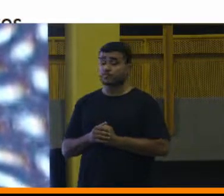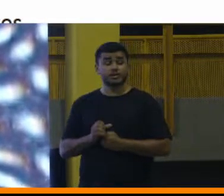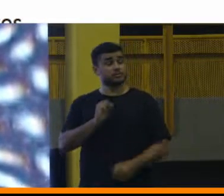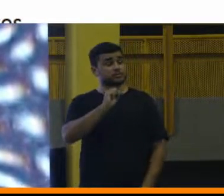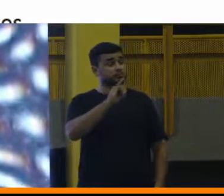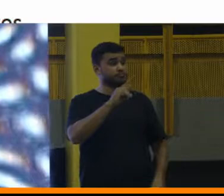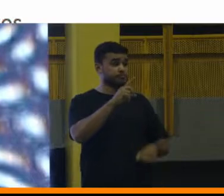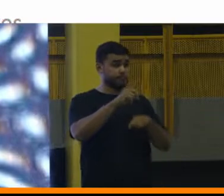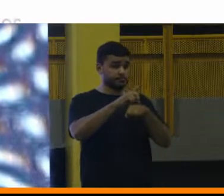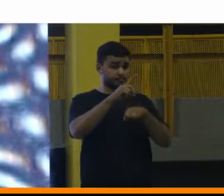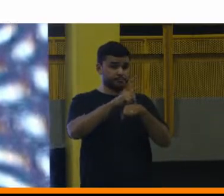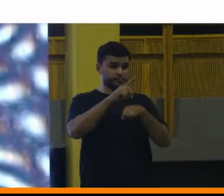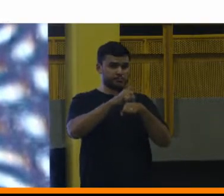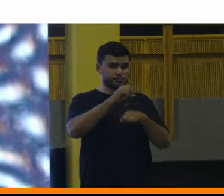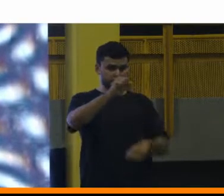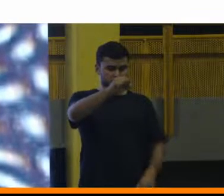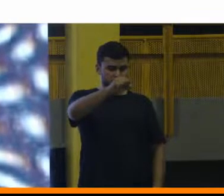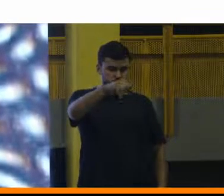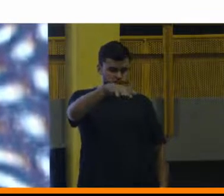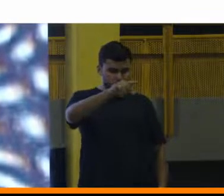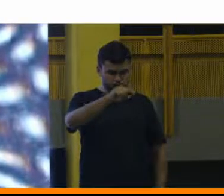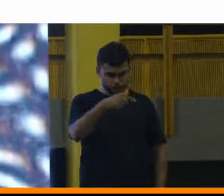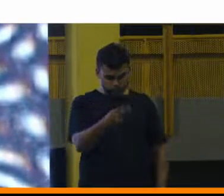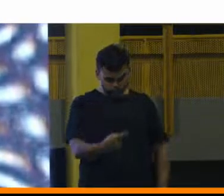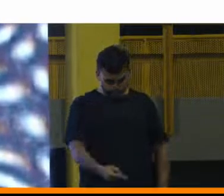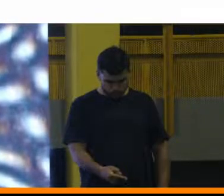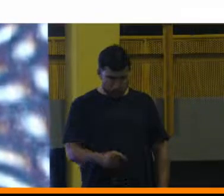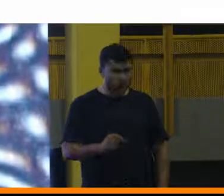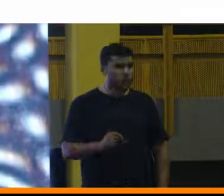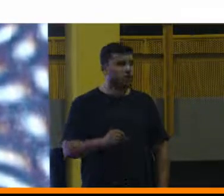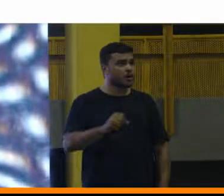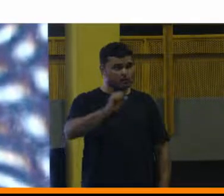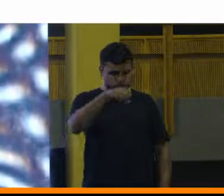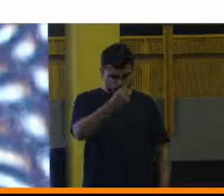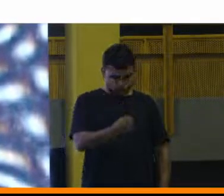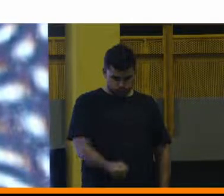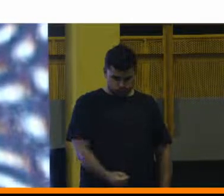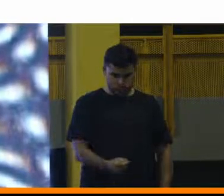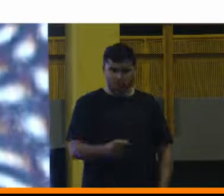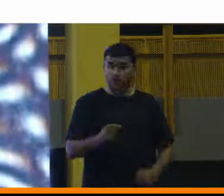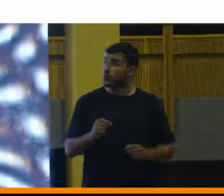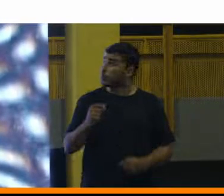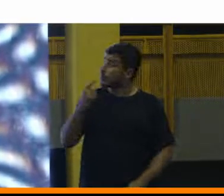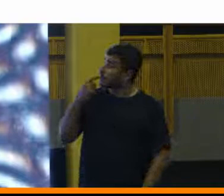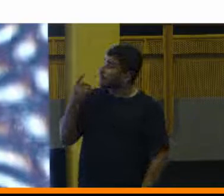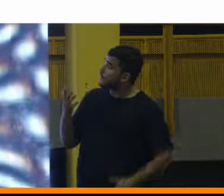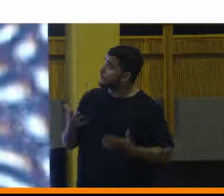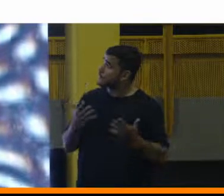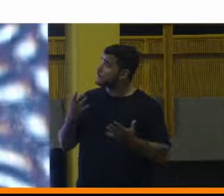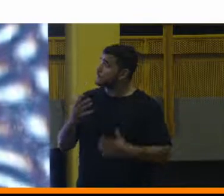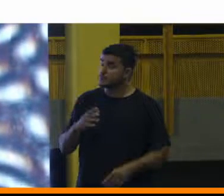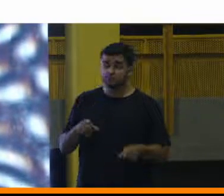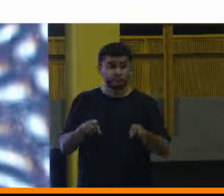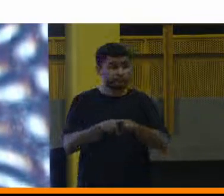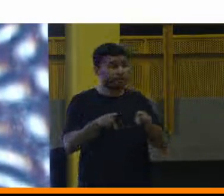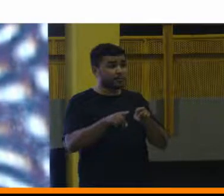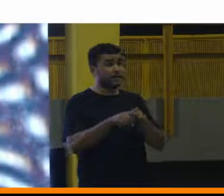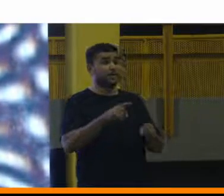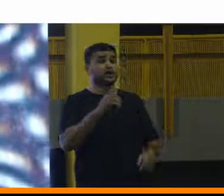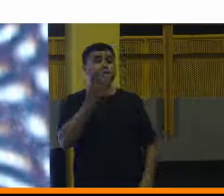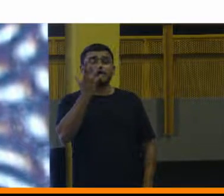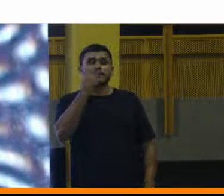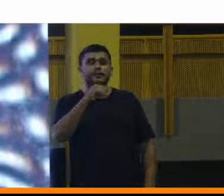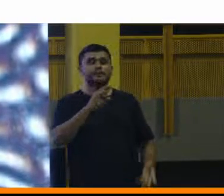carrossel que gira com velocidade angular constante. Então não muda o valor da velocidade,